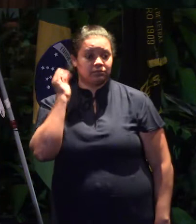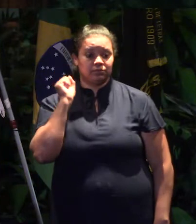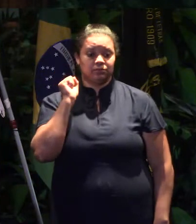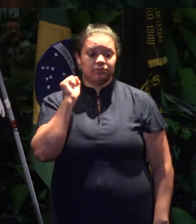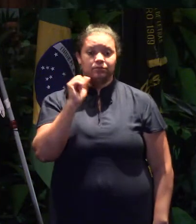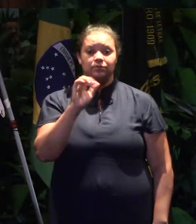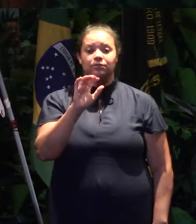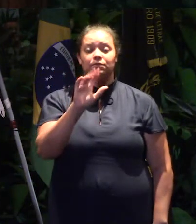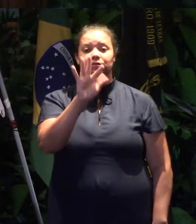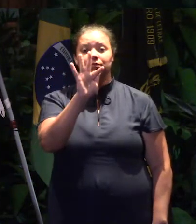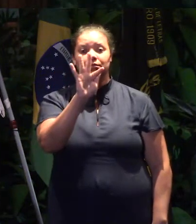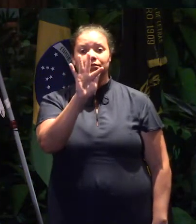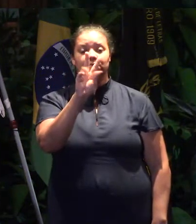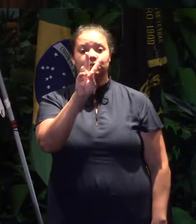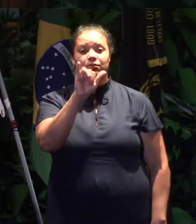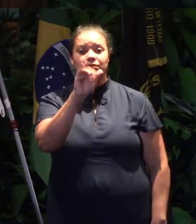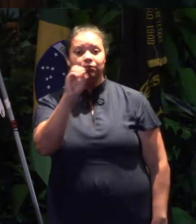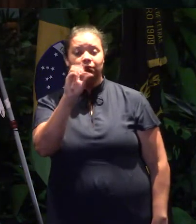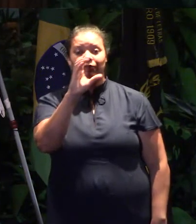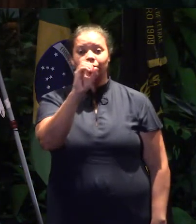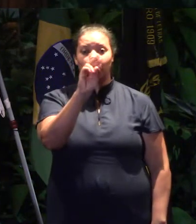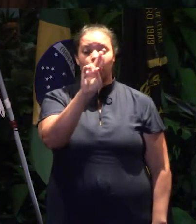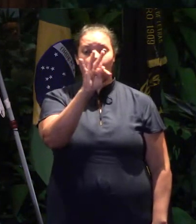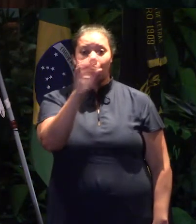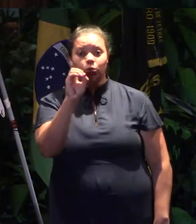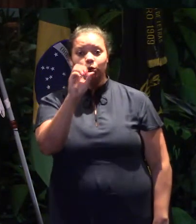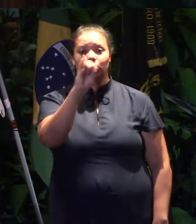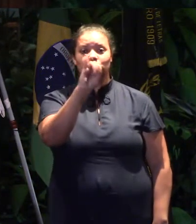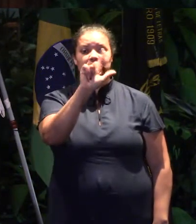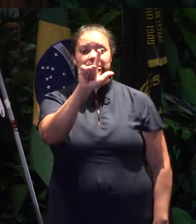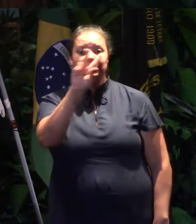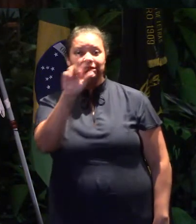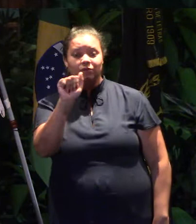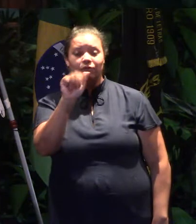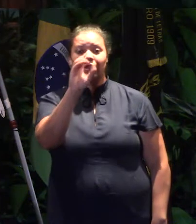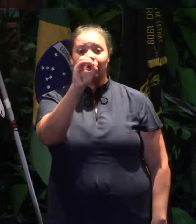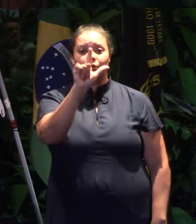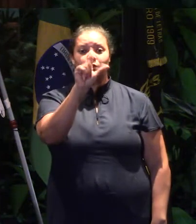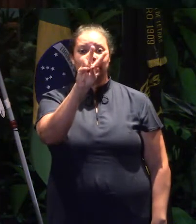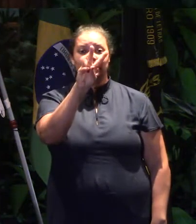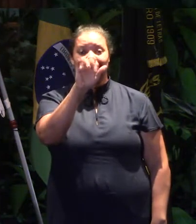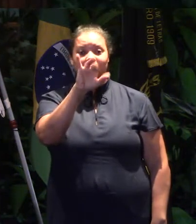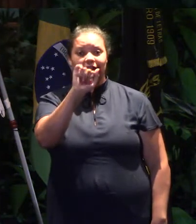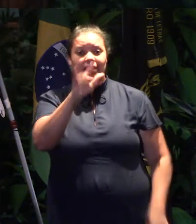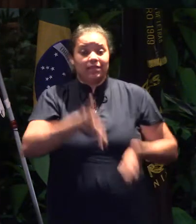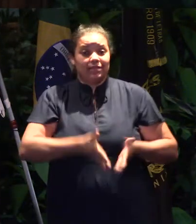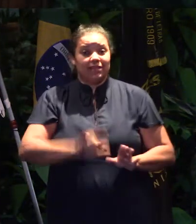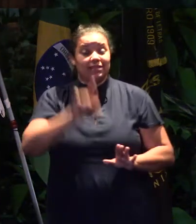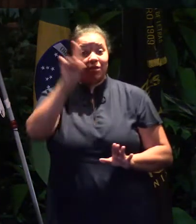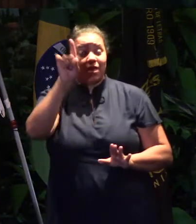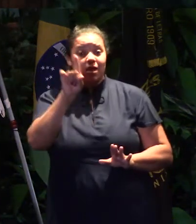Flávio Couto e Silva de Oliveira nasceu em Vacaria, no Rio Grande do Sul, mas vive em Belo Horizonte desde